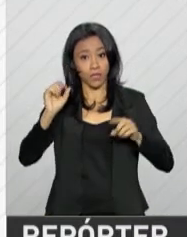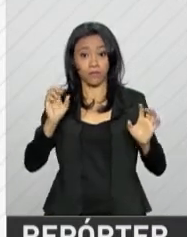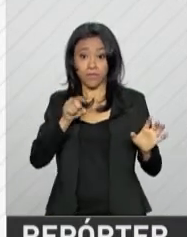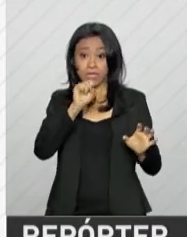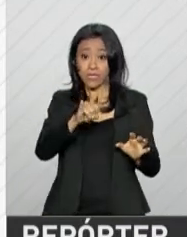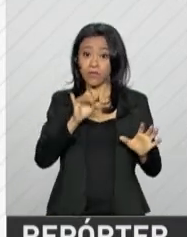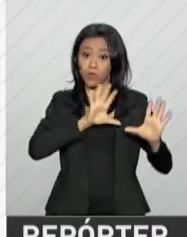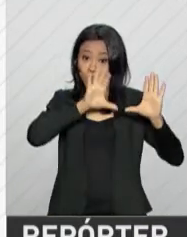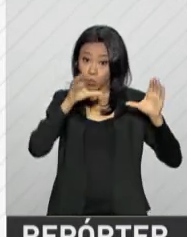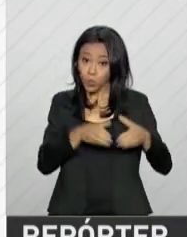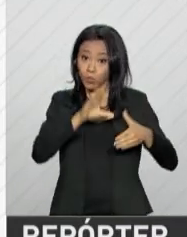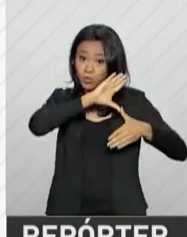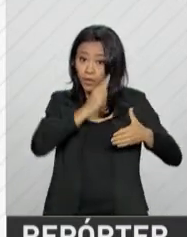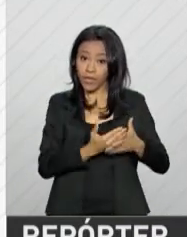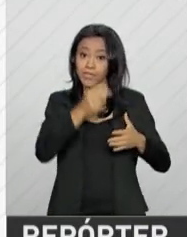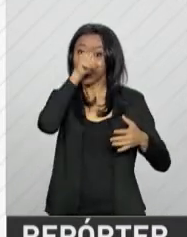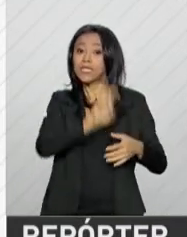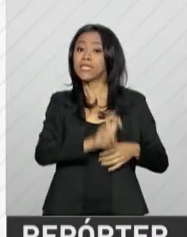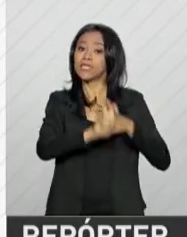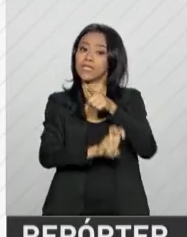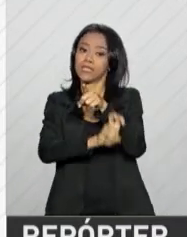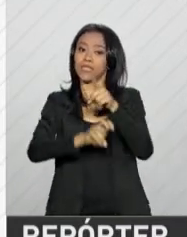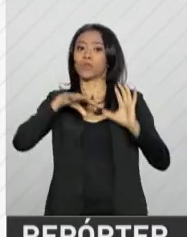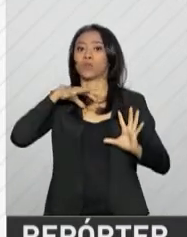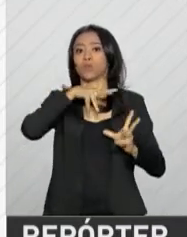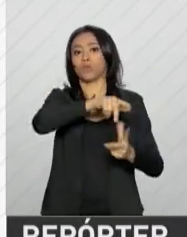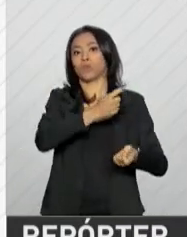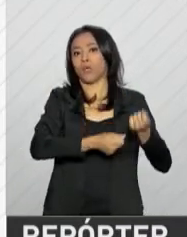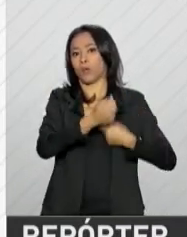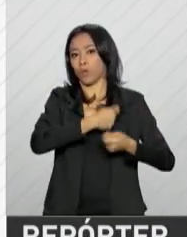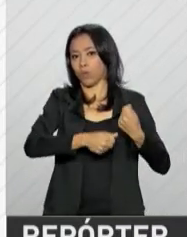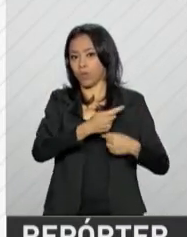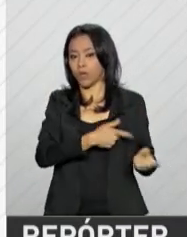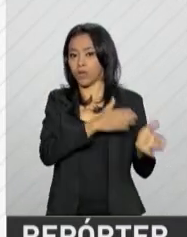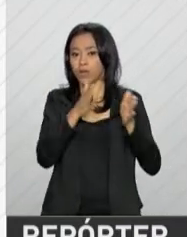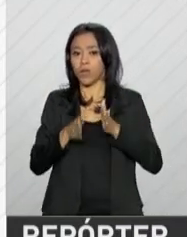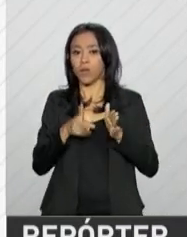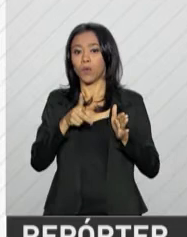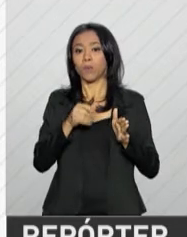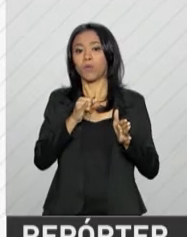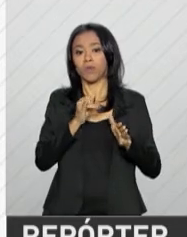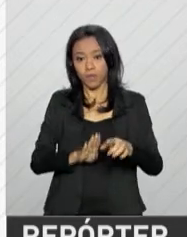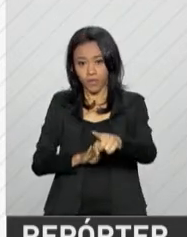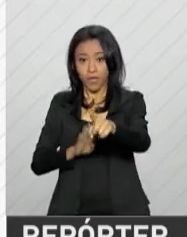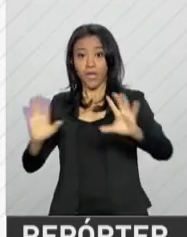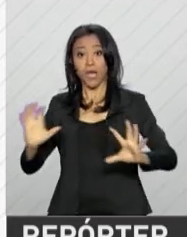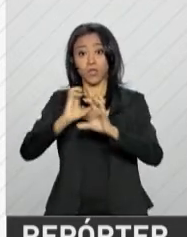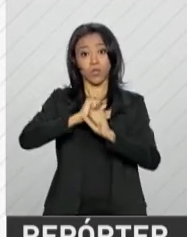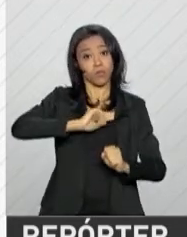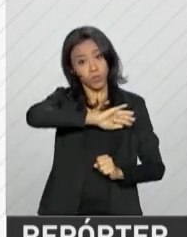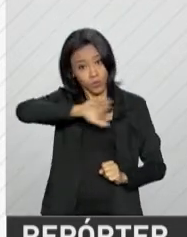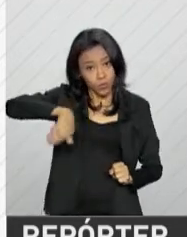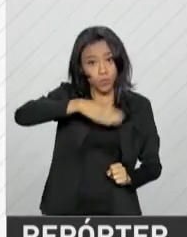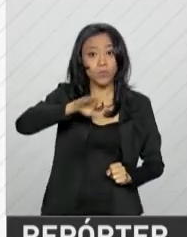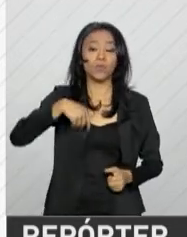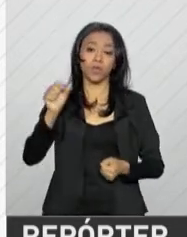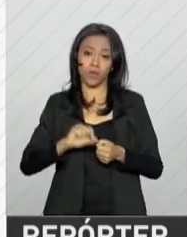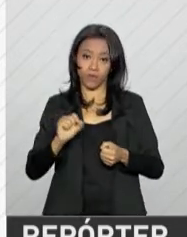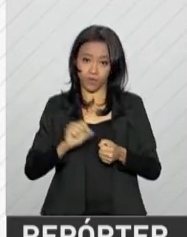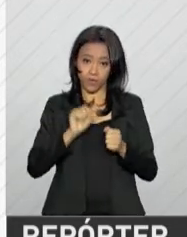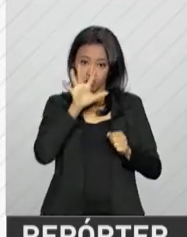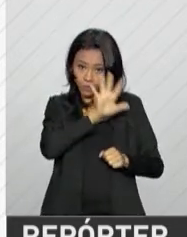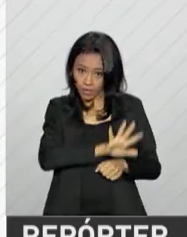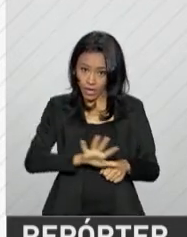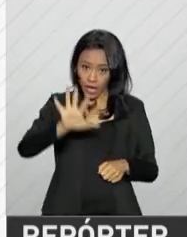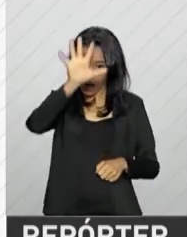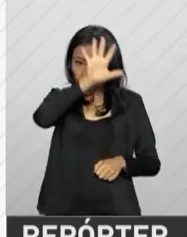o mercosul teria quinta maior economia do mundo o produto interno bruto a soma de todos os bens e serviços produzidos na região